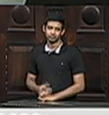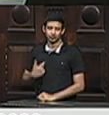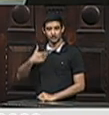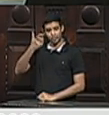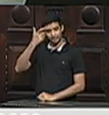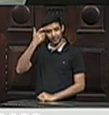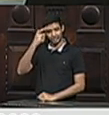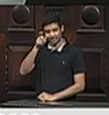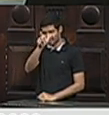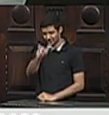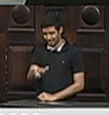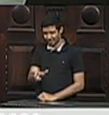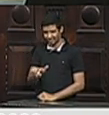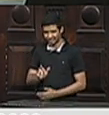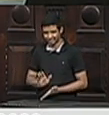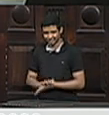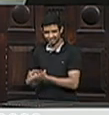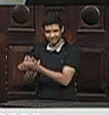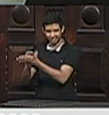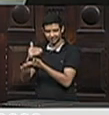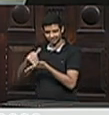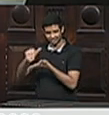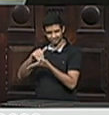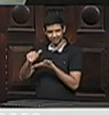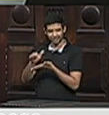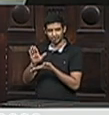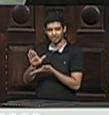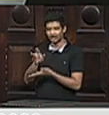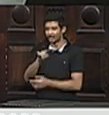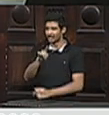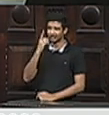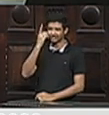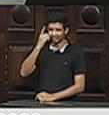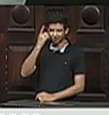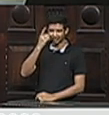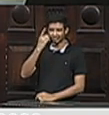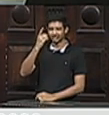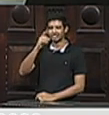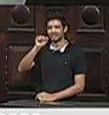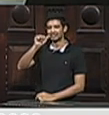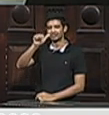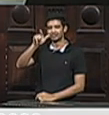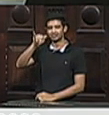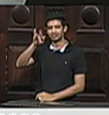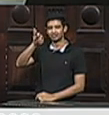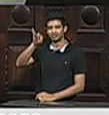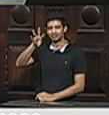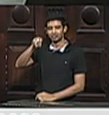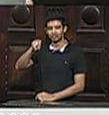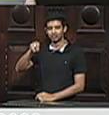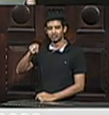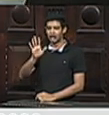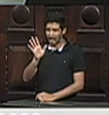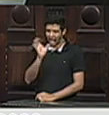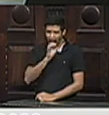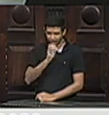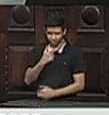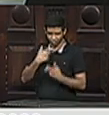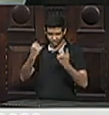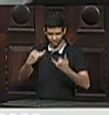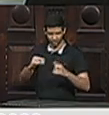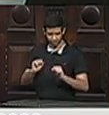aos interesses dos trabalhadores, dos empregados e dos empregadores. Muito obrigado, senhor presidente. Olha só, nós estamos em